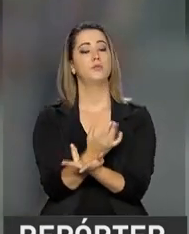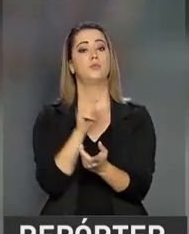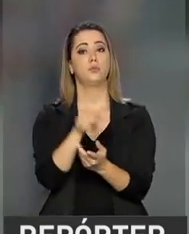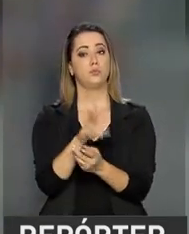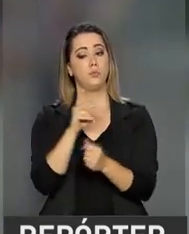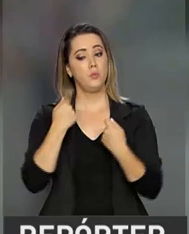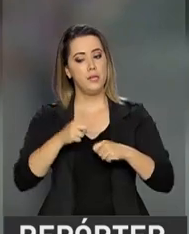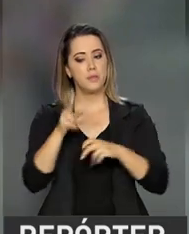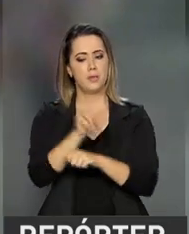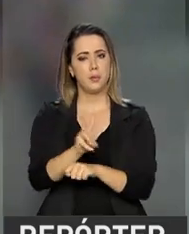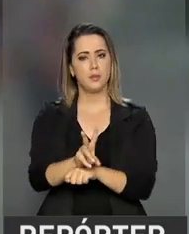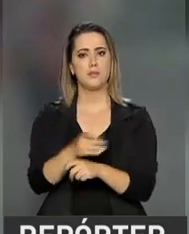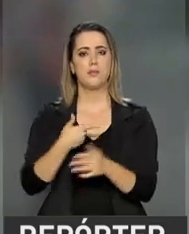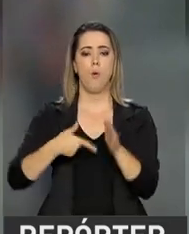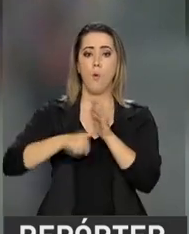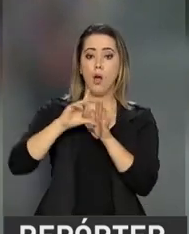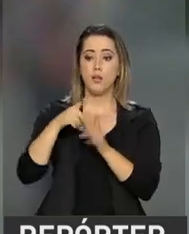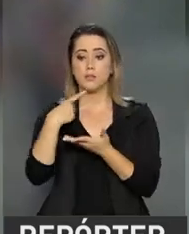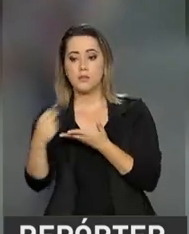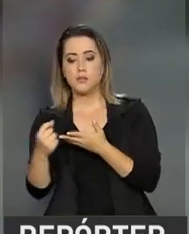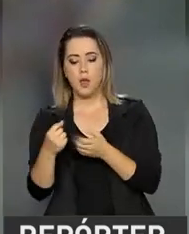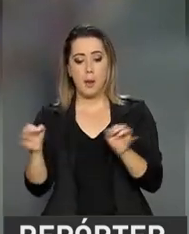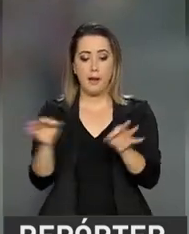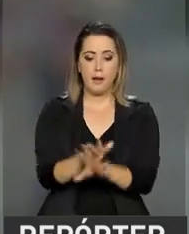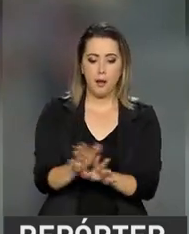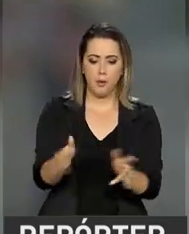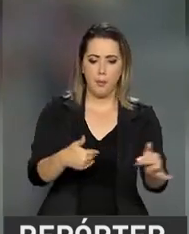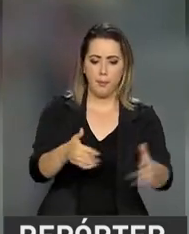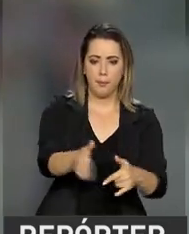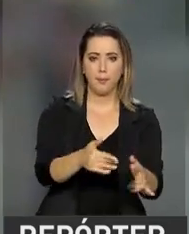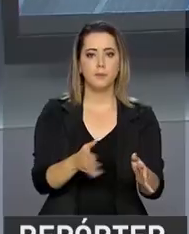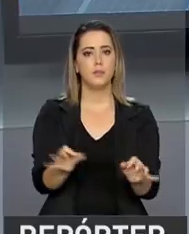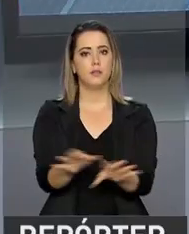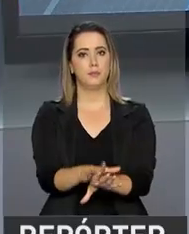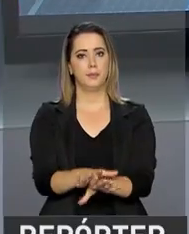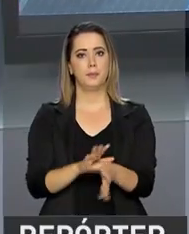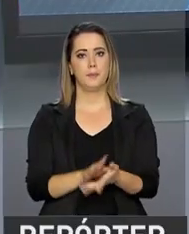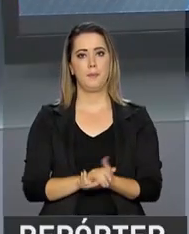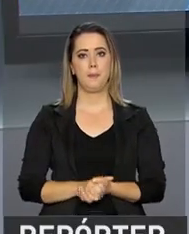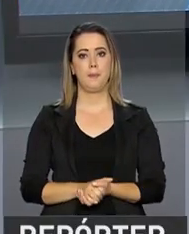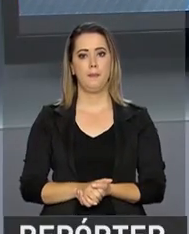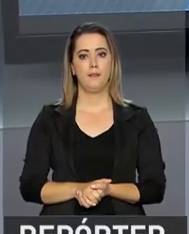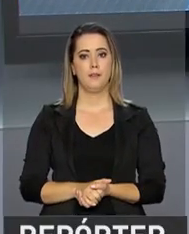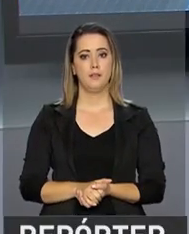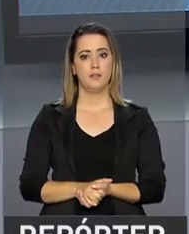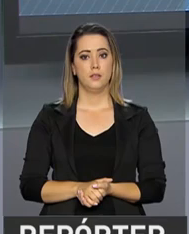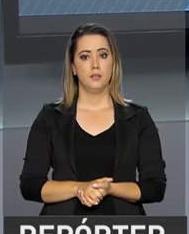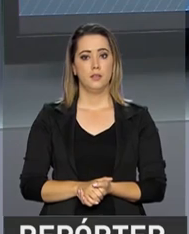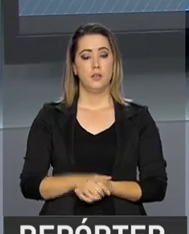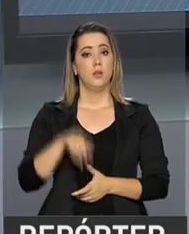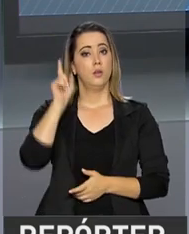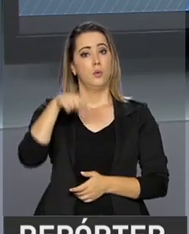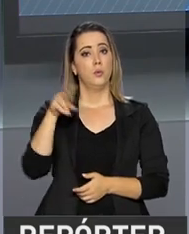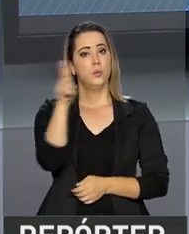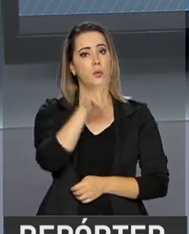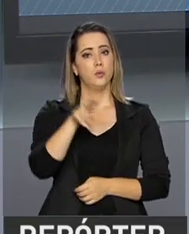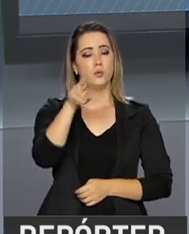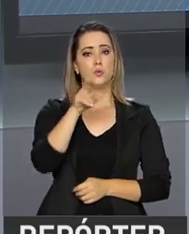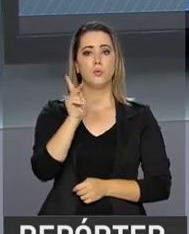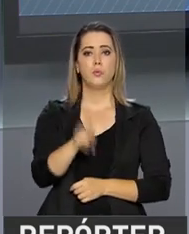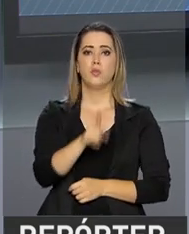protegida e tenha certeza de antes de ir embora extinguir por completo aquele fogo a forma como o professor